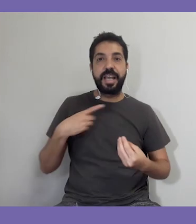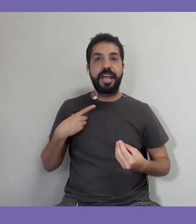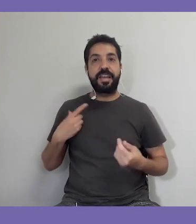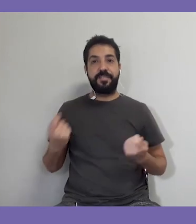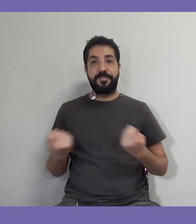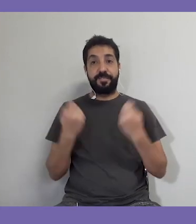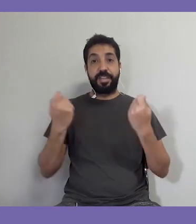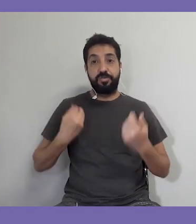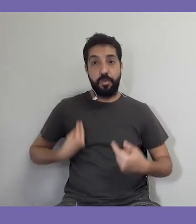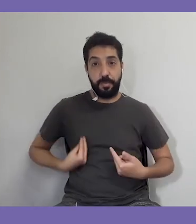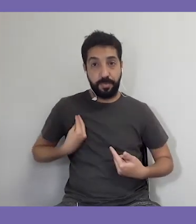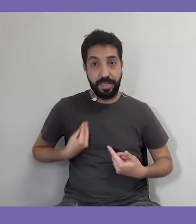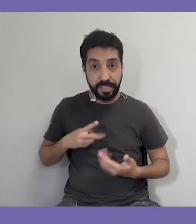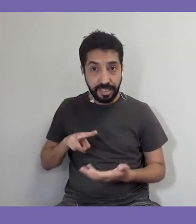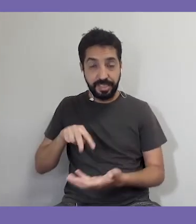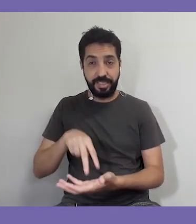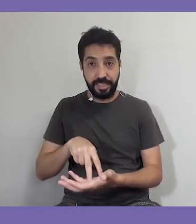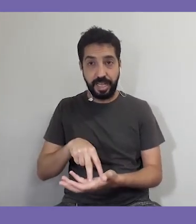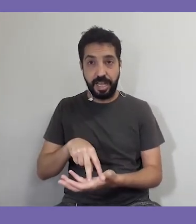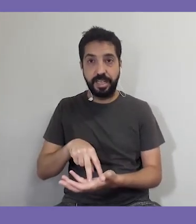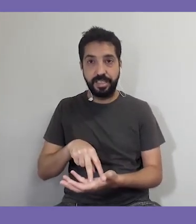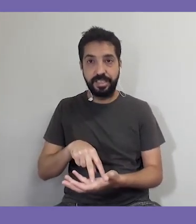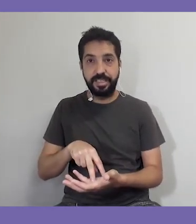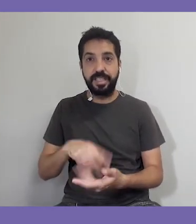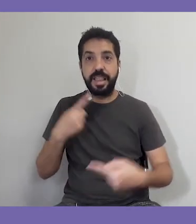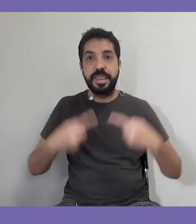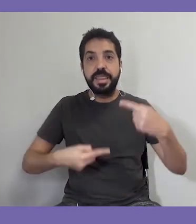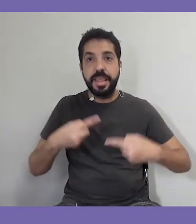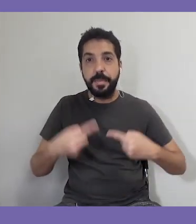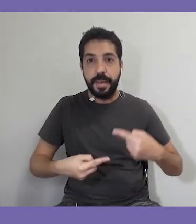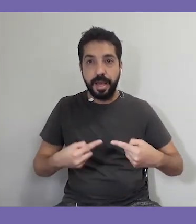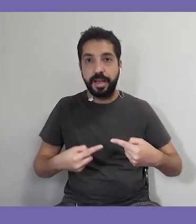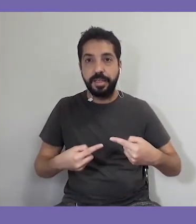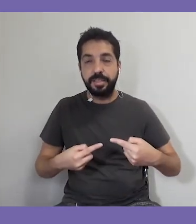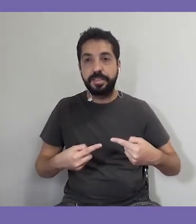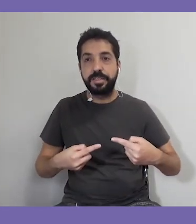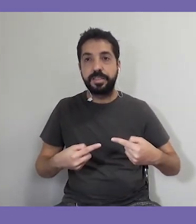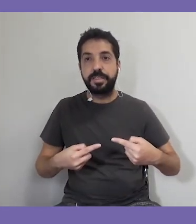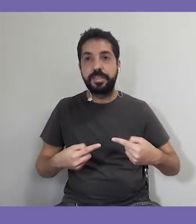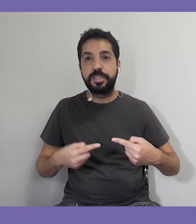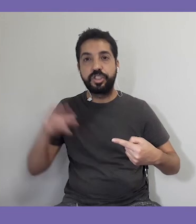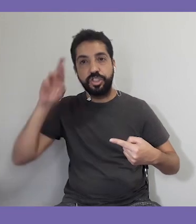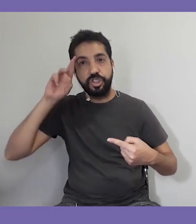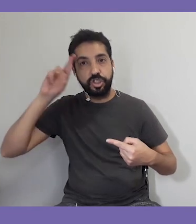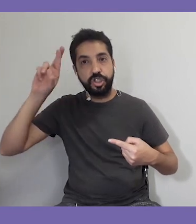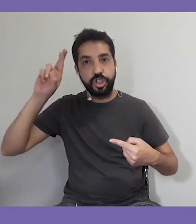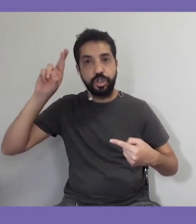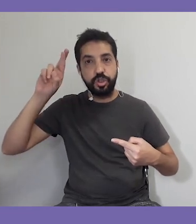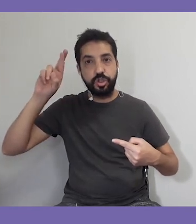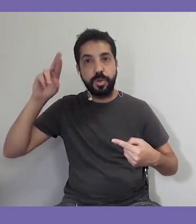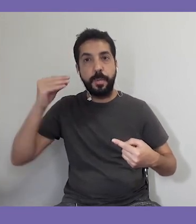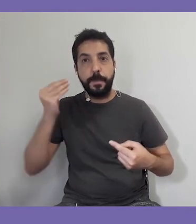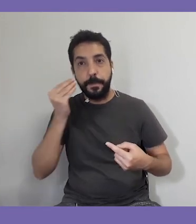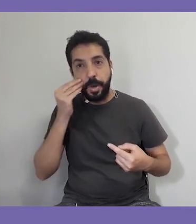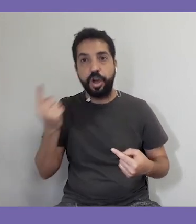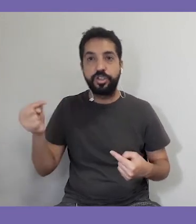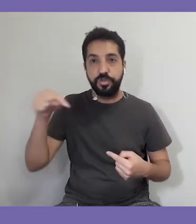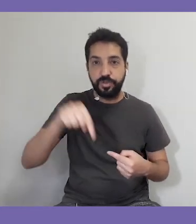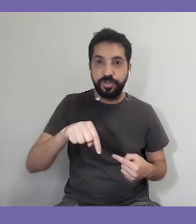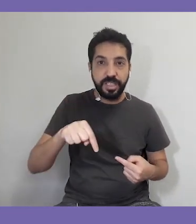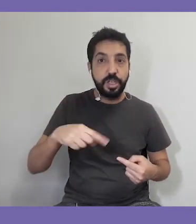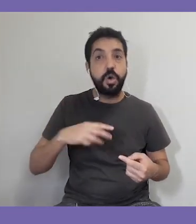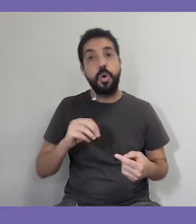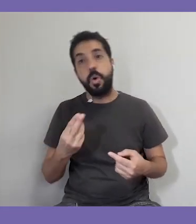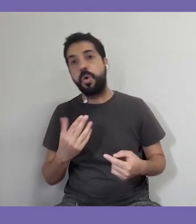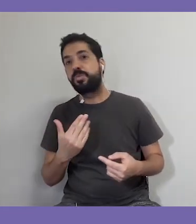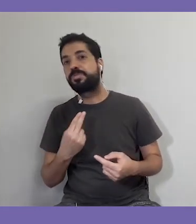Mesclar quando os eventos presenciais puderem ser retomados, né? Os debates são Isso, coisas que tiverem com diretores que